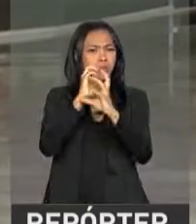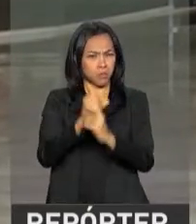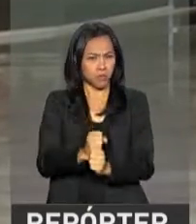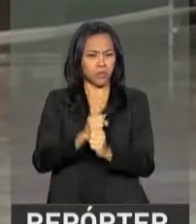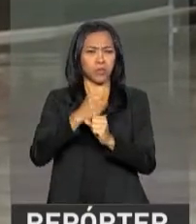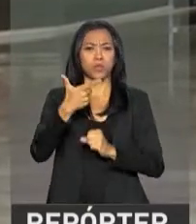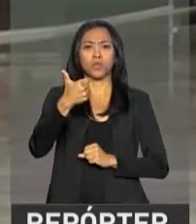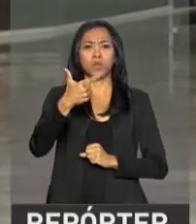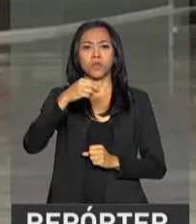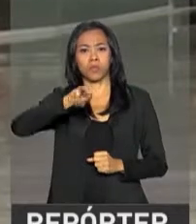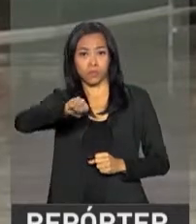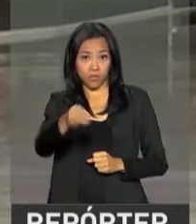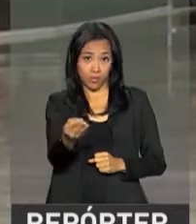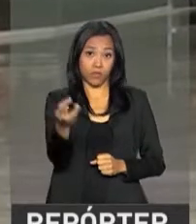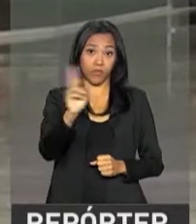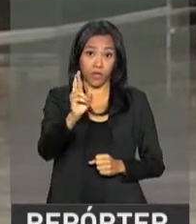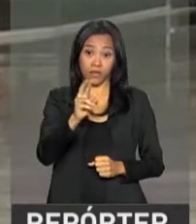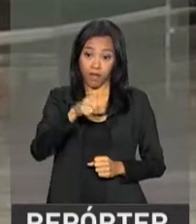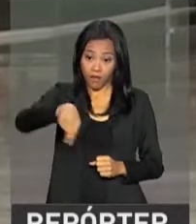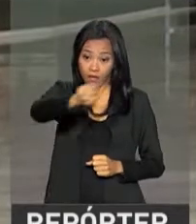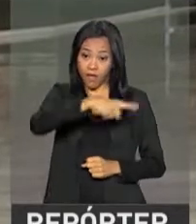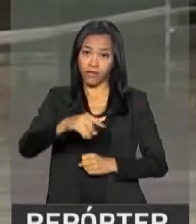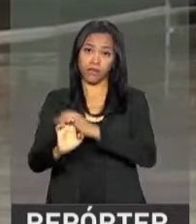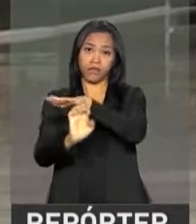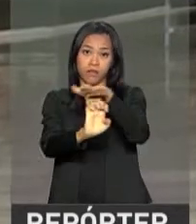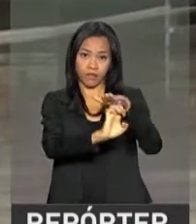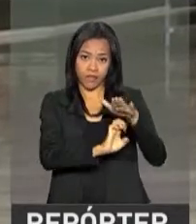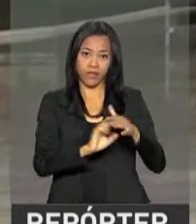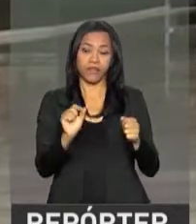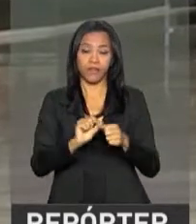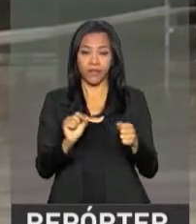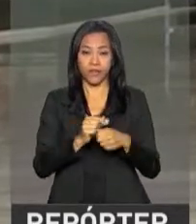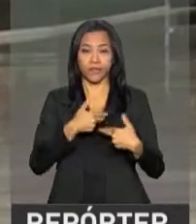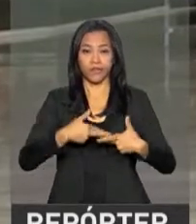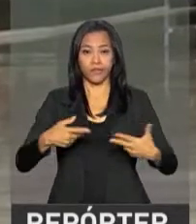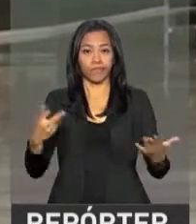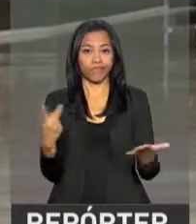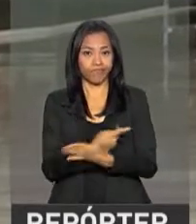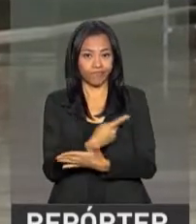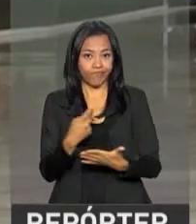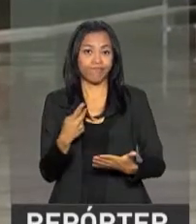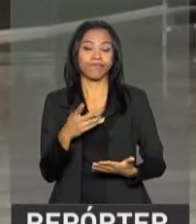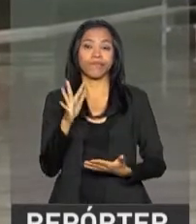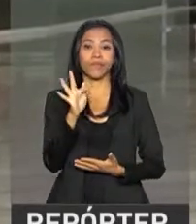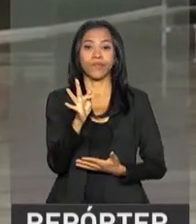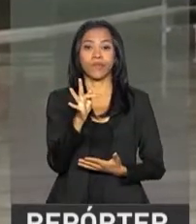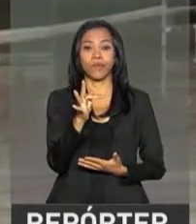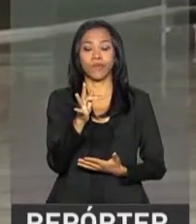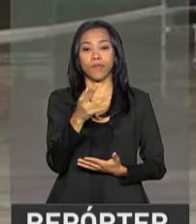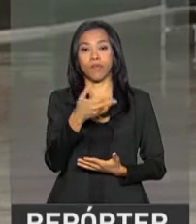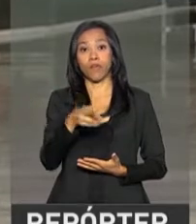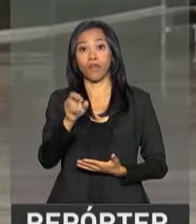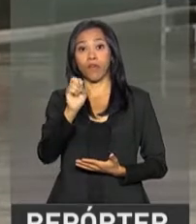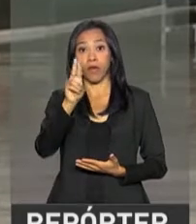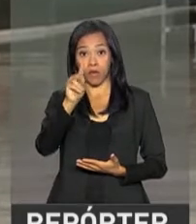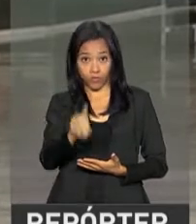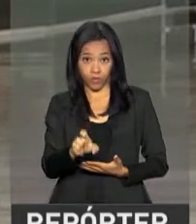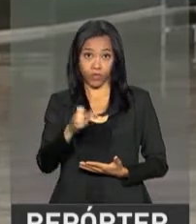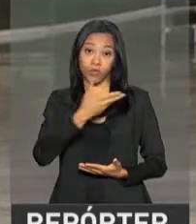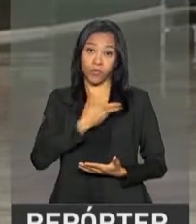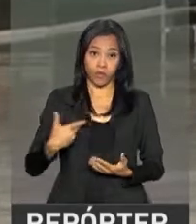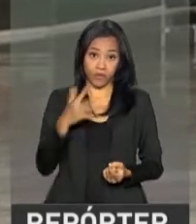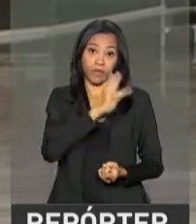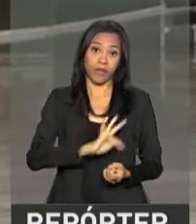reais todas elas como você falou cometeram algum tipo de irregularidade na relação com o governo federal seja na